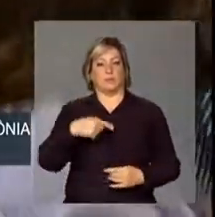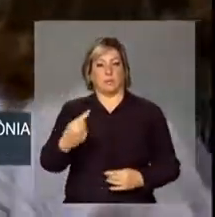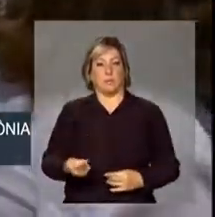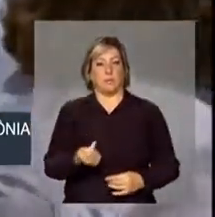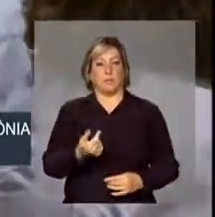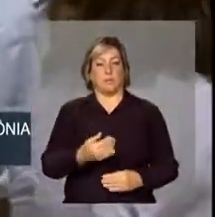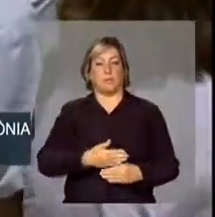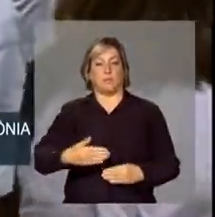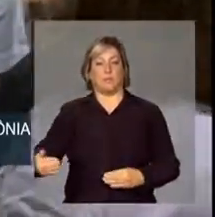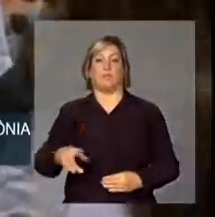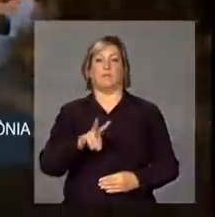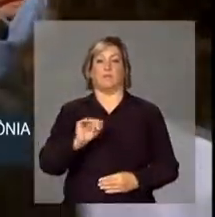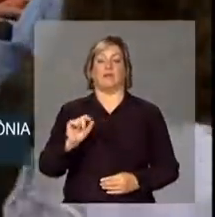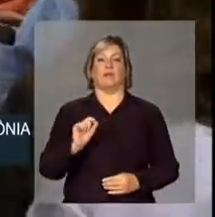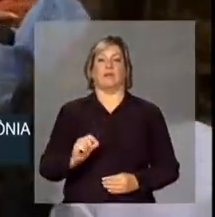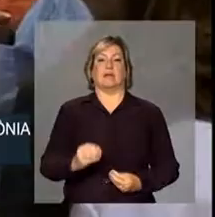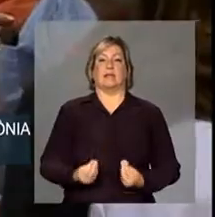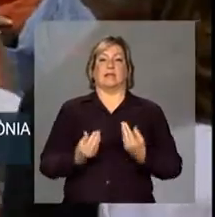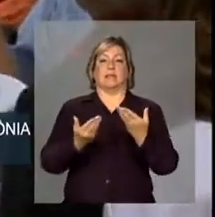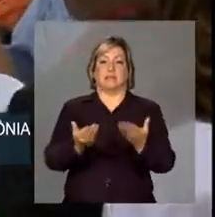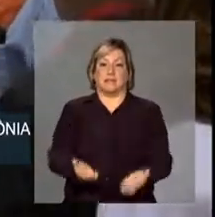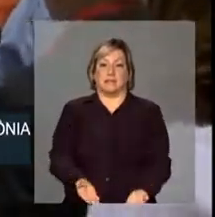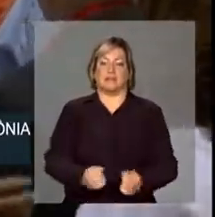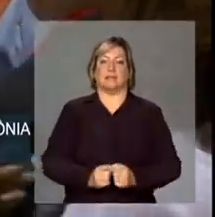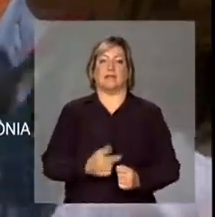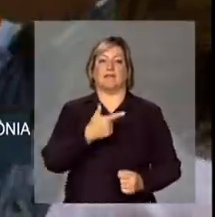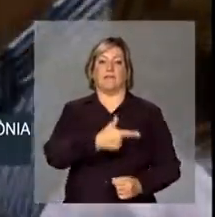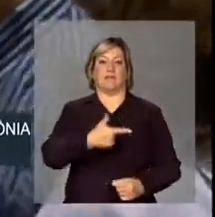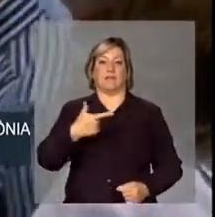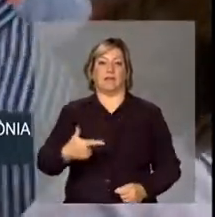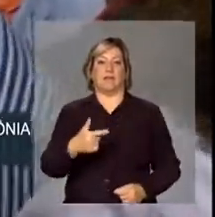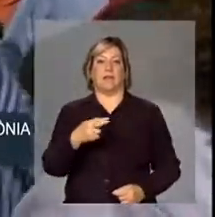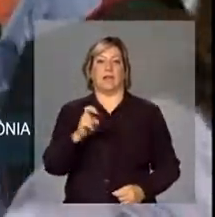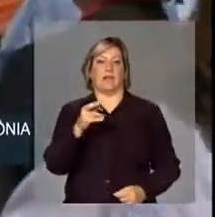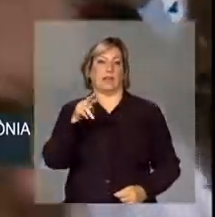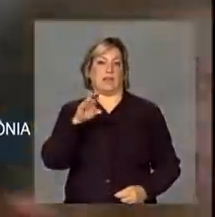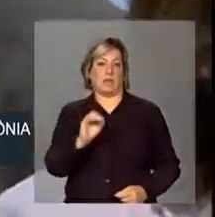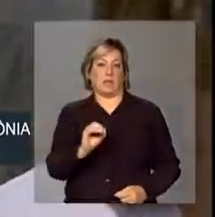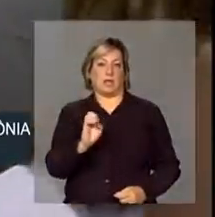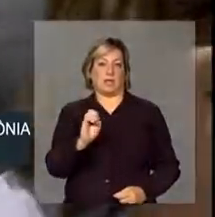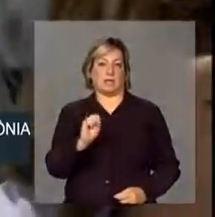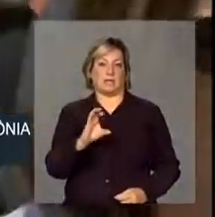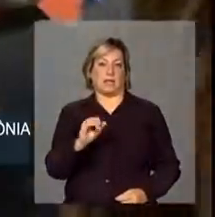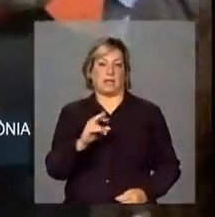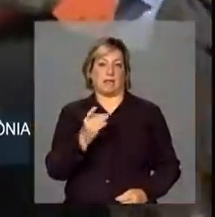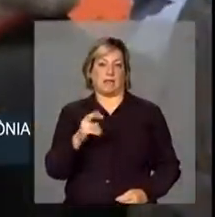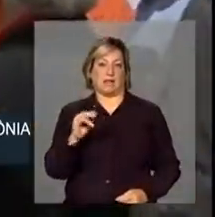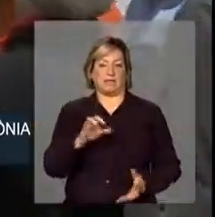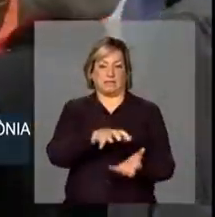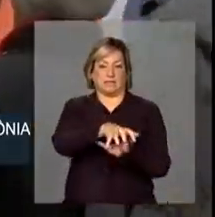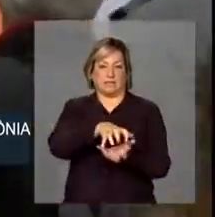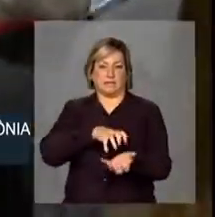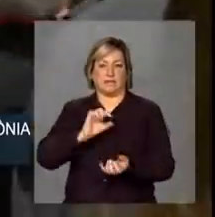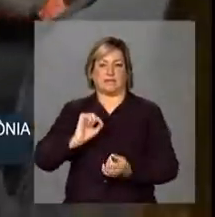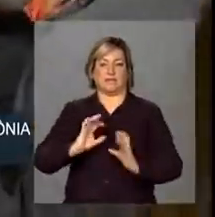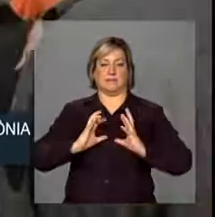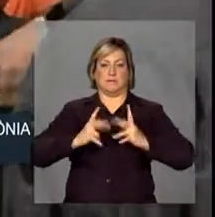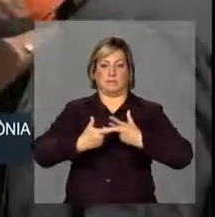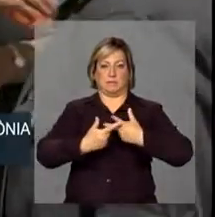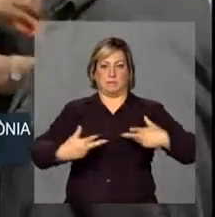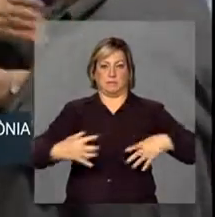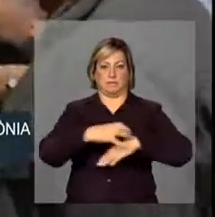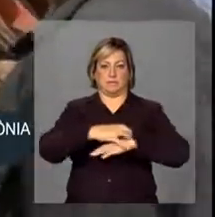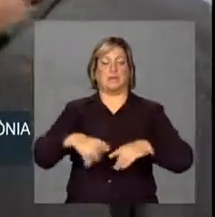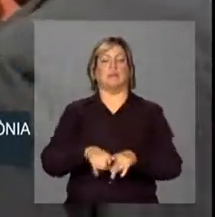também serão entregues 22 retroescavadeiras a municípios de Pernambuco a presidenta